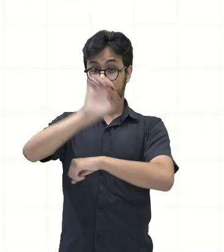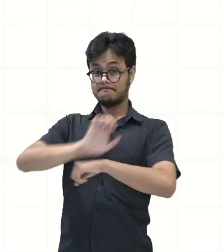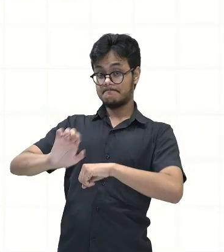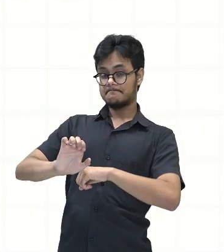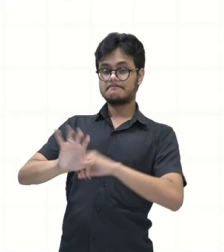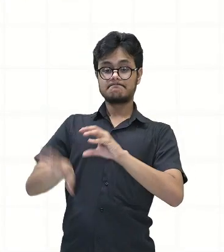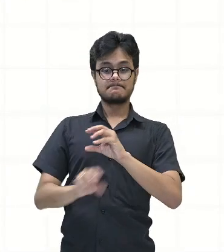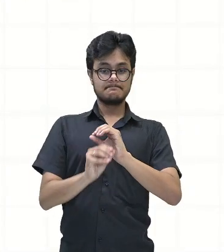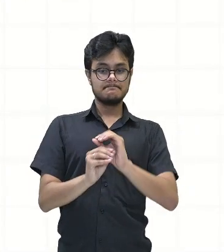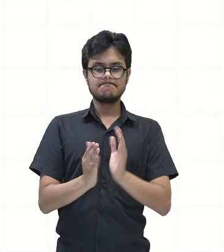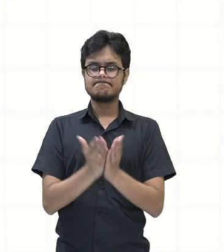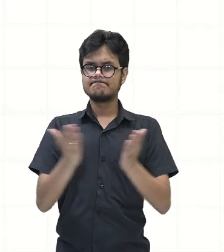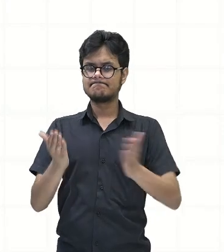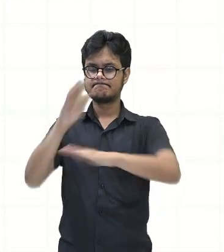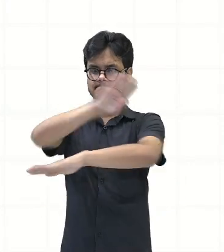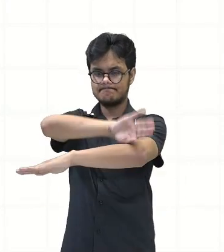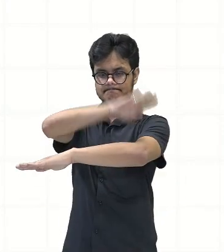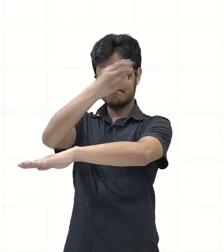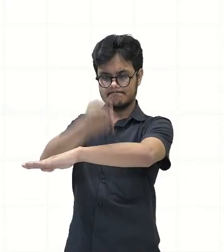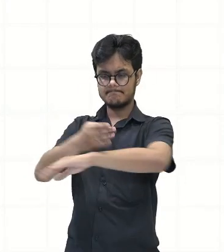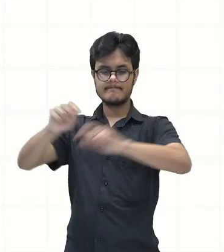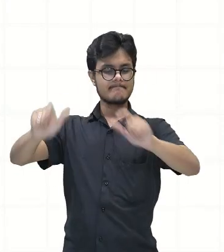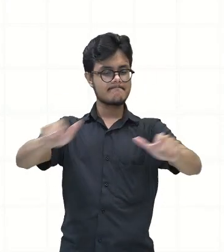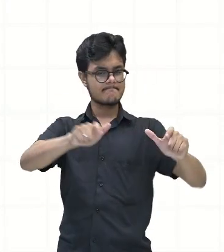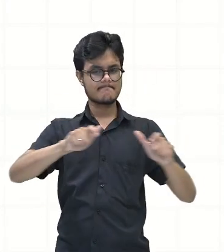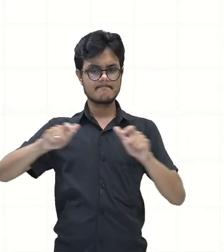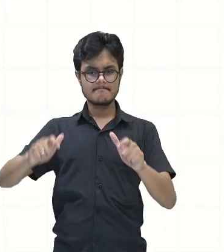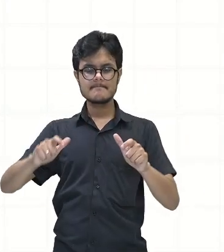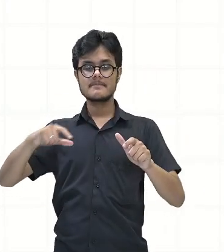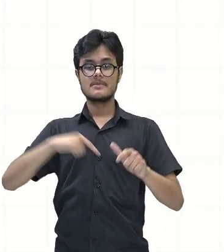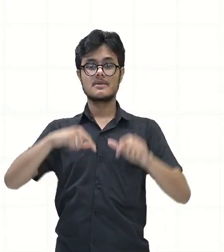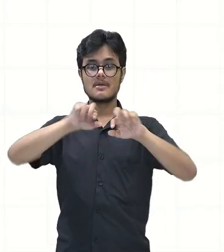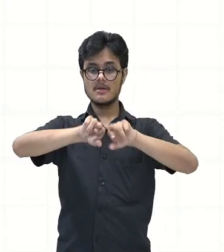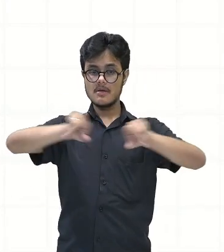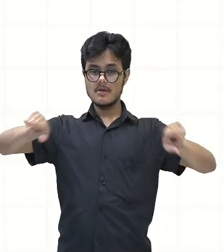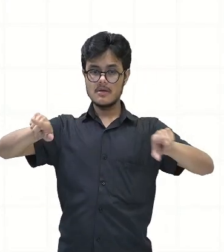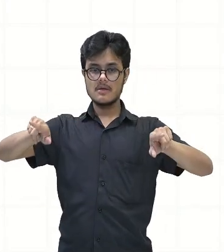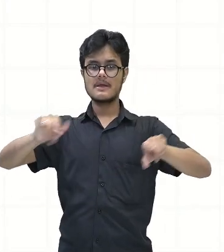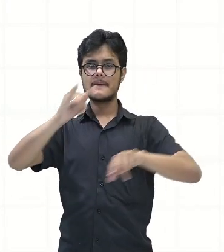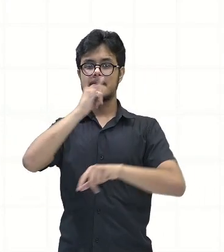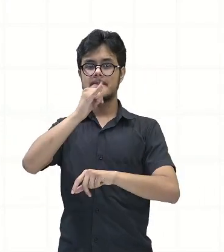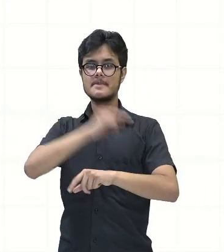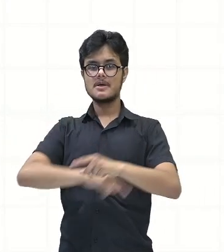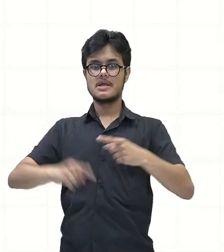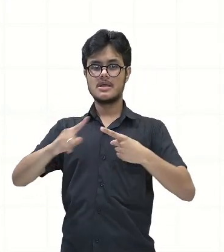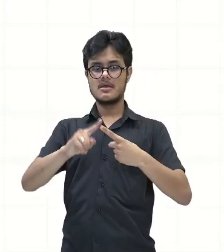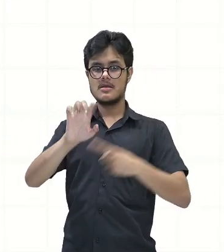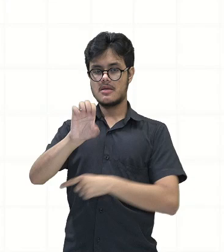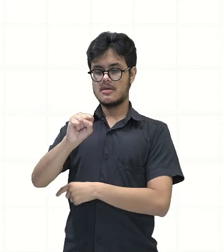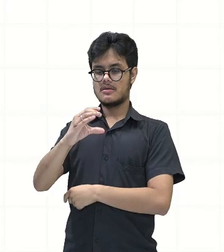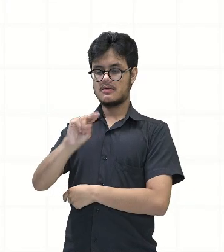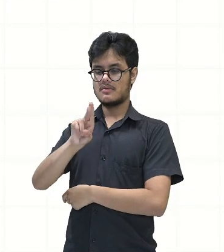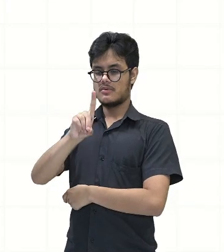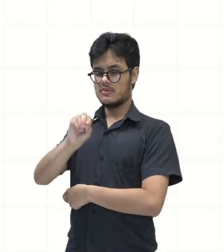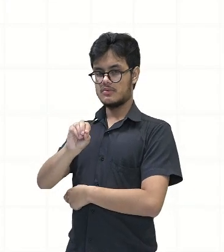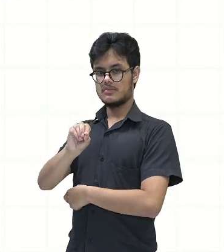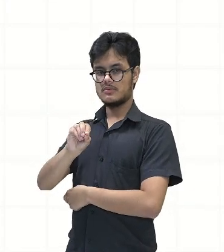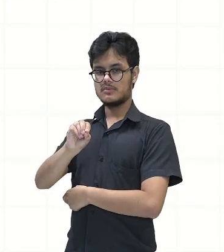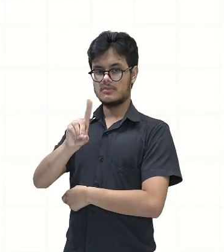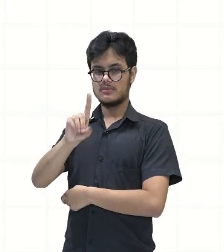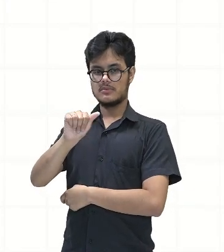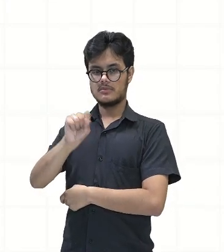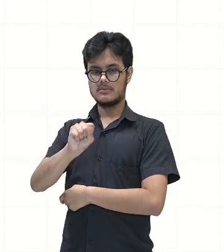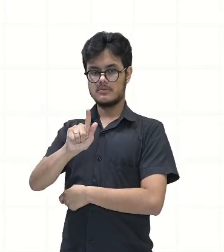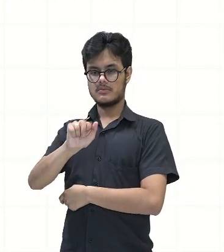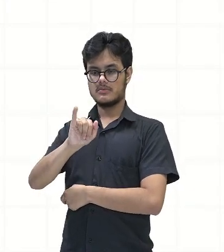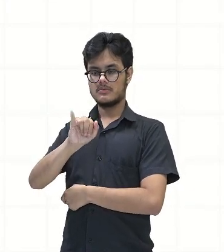a estrutura geológica da região amazônica é formada pelo escudo das Guianas, né? É uma das formações geológicas